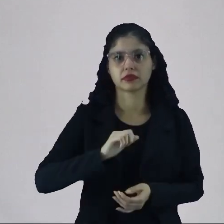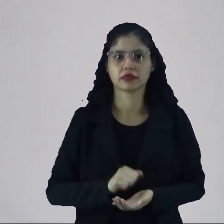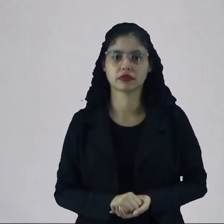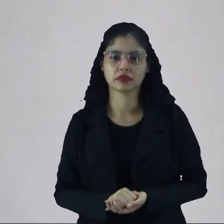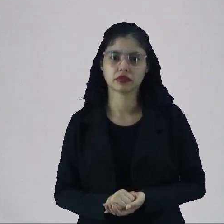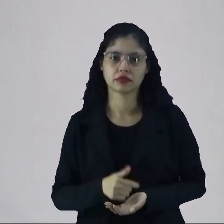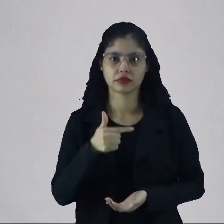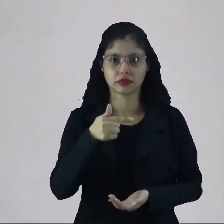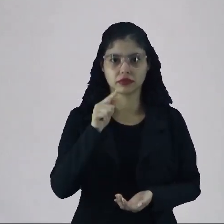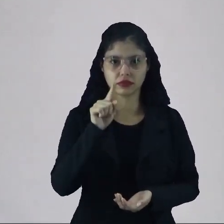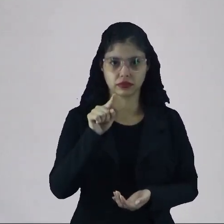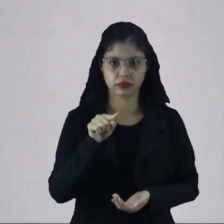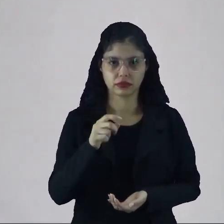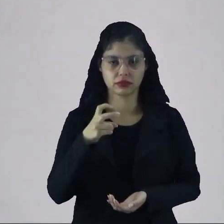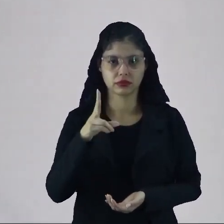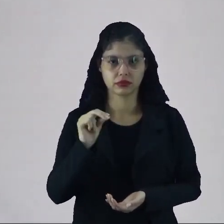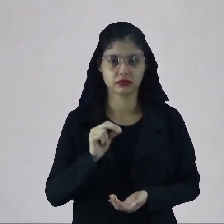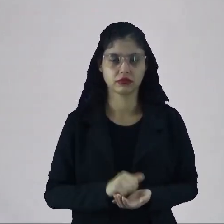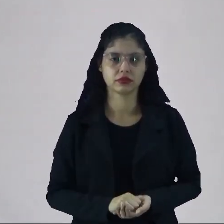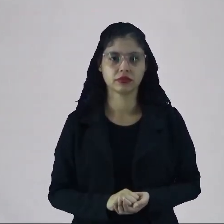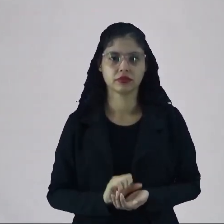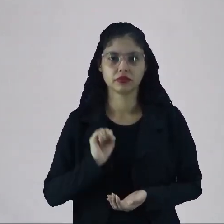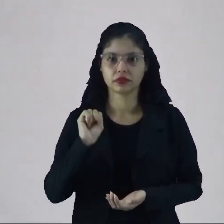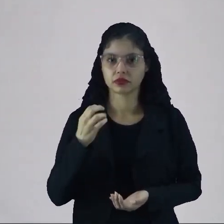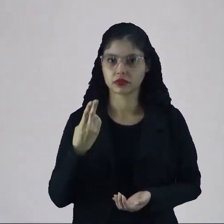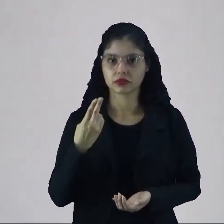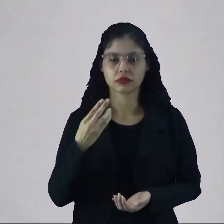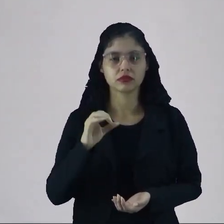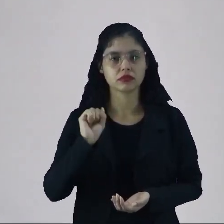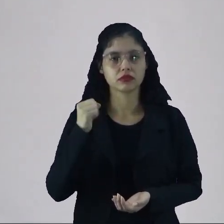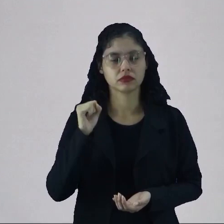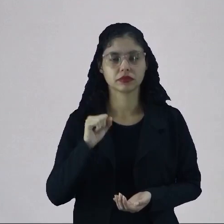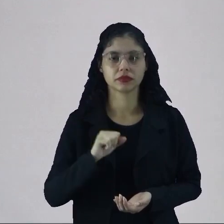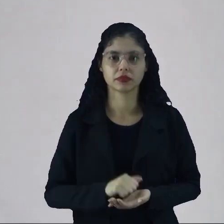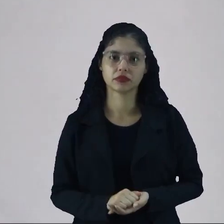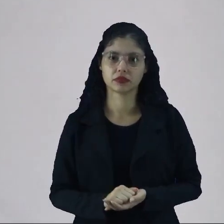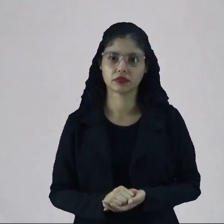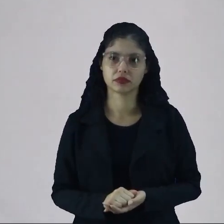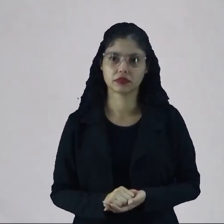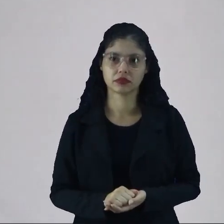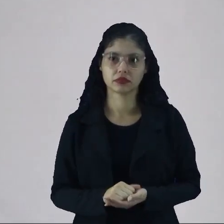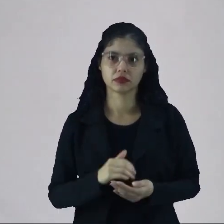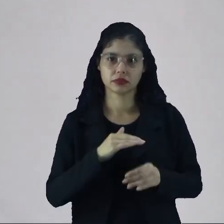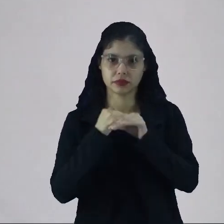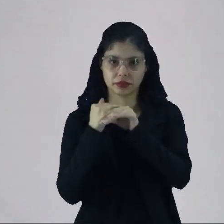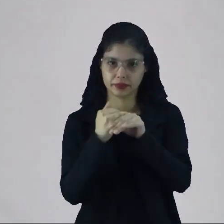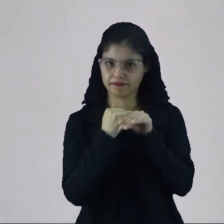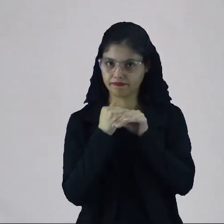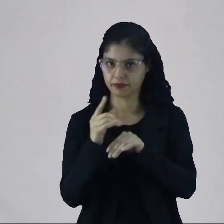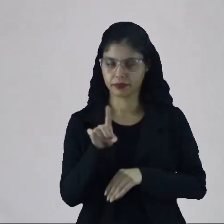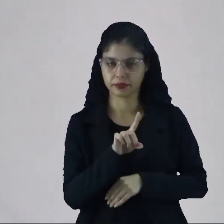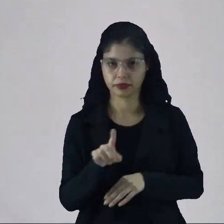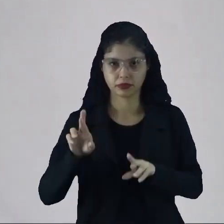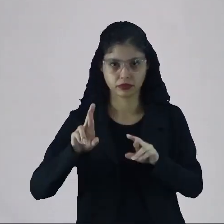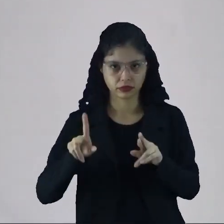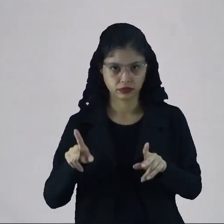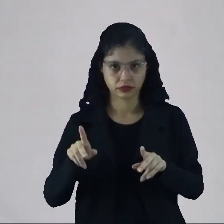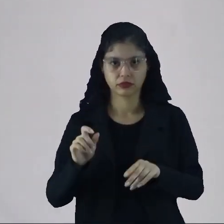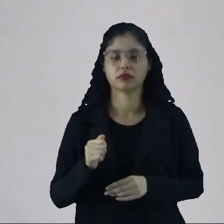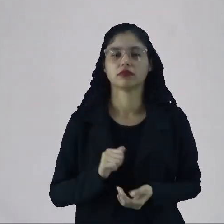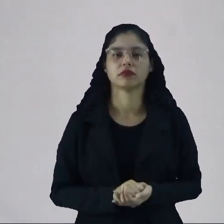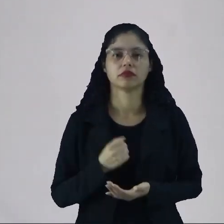R$ 7,50 ou custa R$ 8. Então isso, elas não são proporcionais, os preços